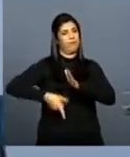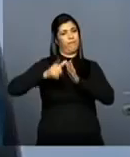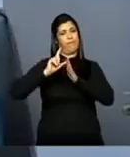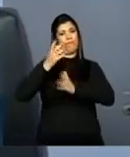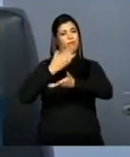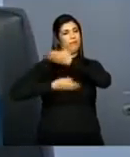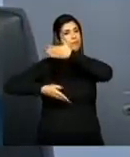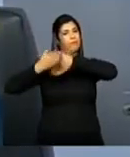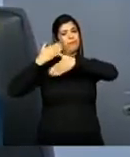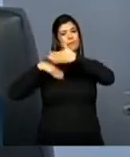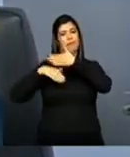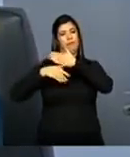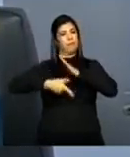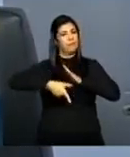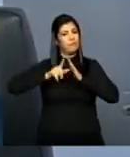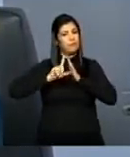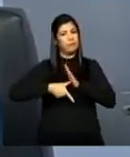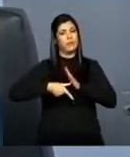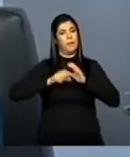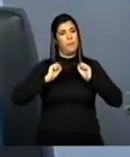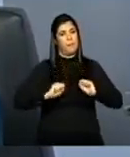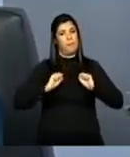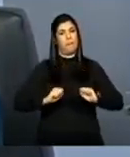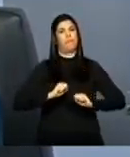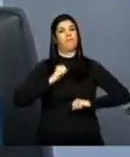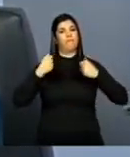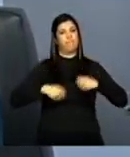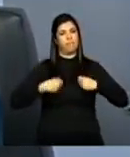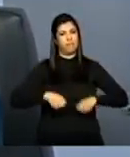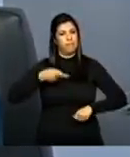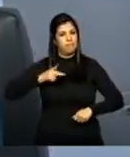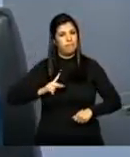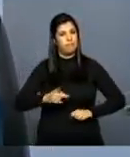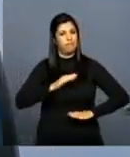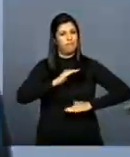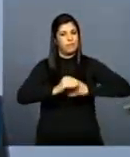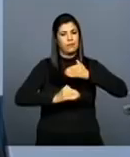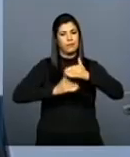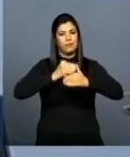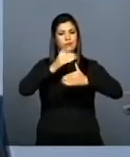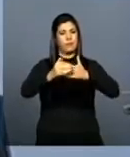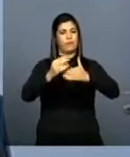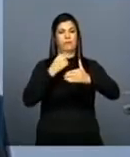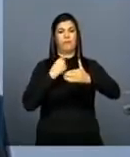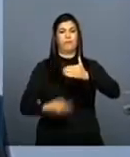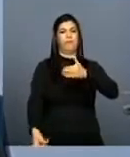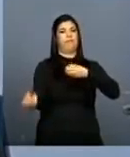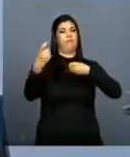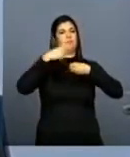daqui nós não podemos voltar, daqui nós só podemos ir para frente, para cima, e querer mais, e querer continuar